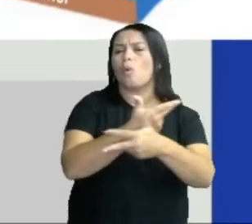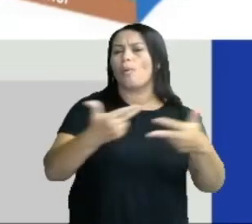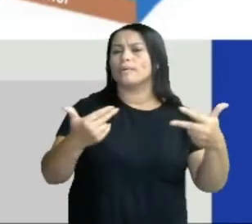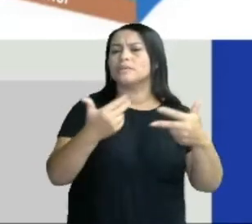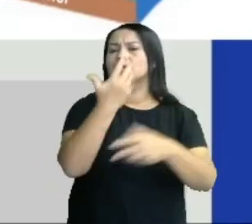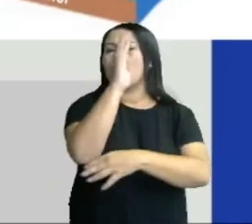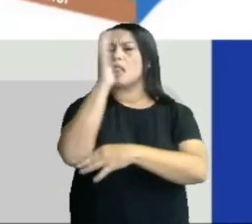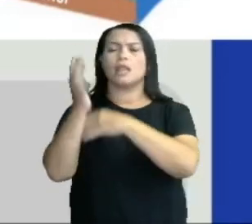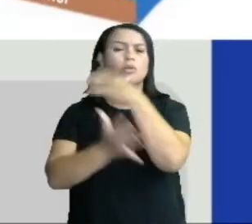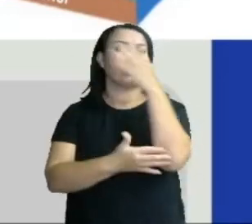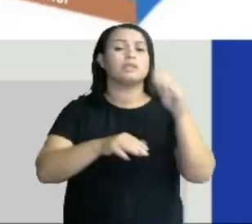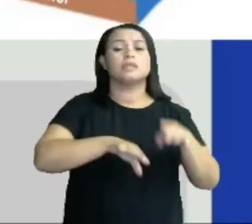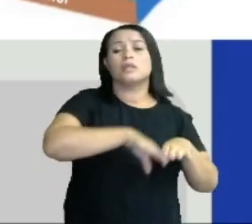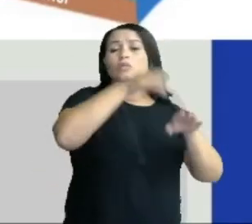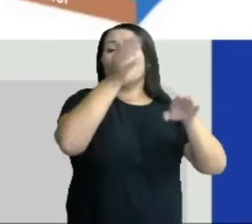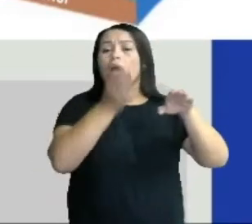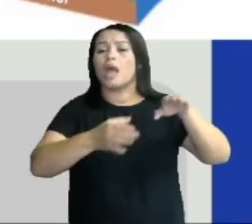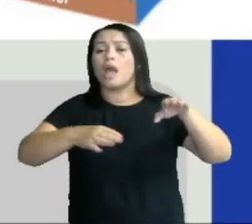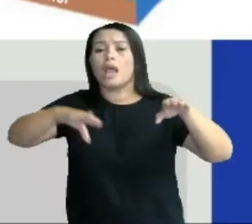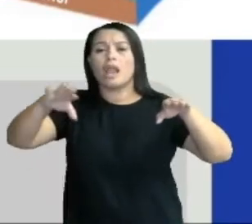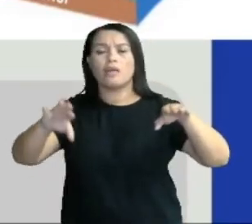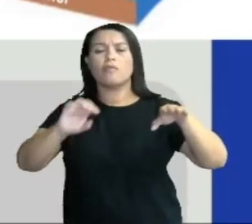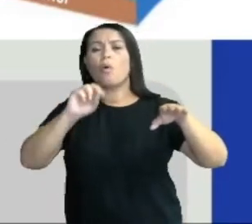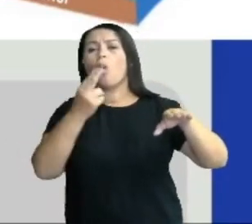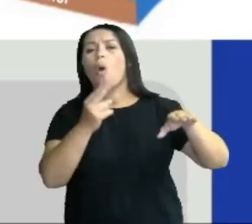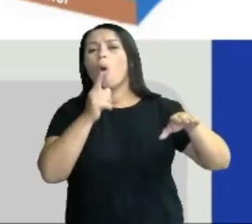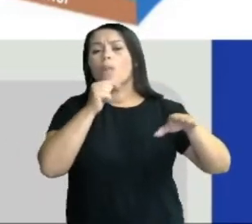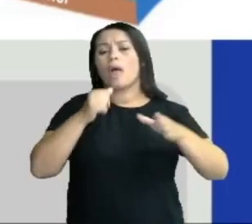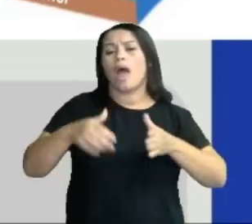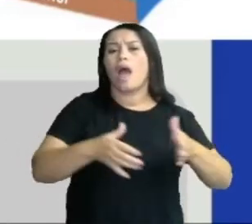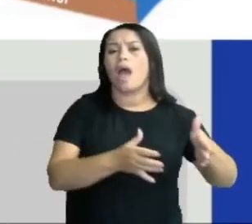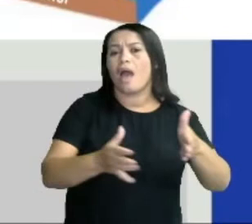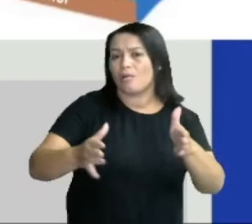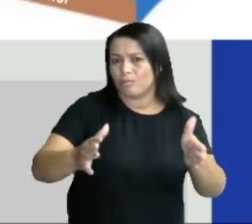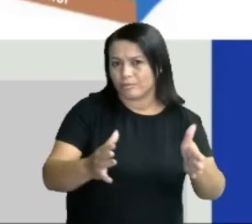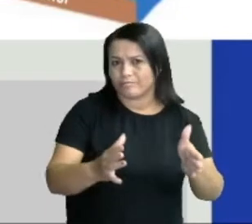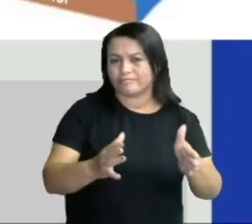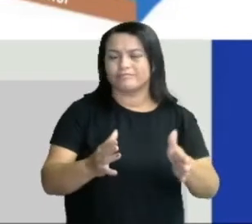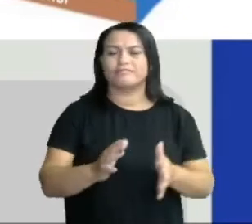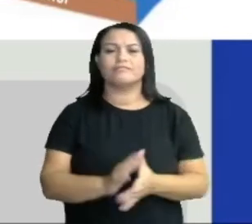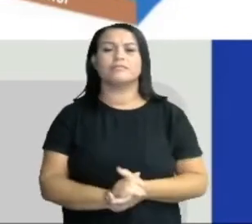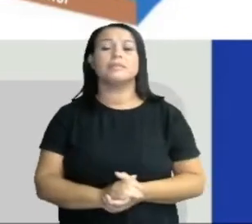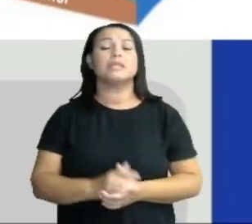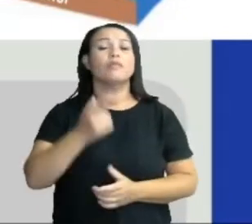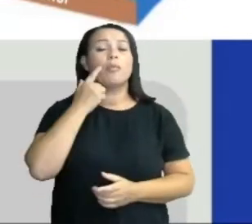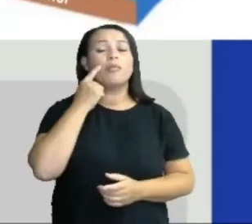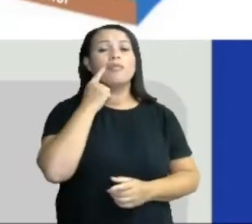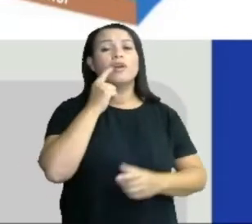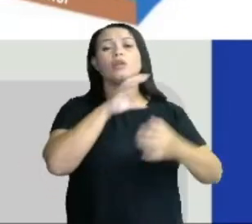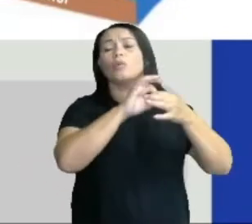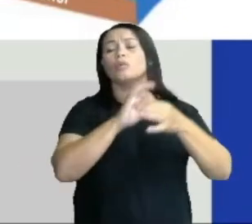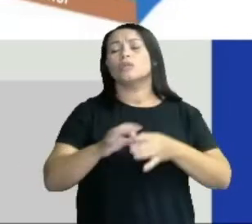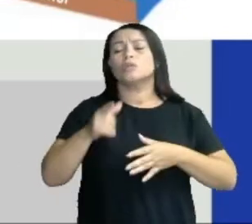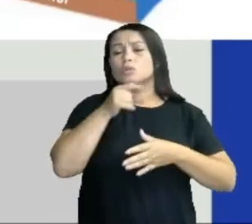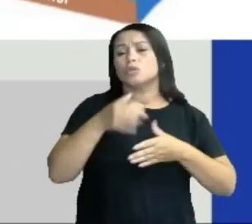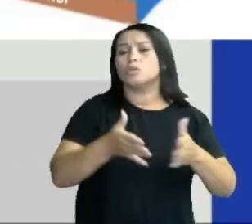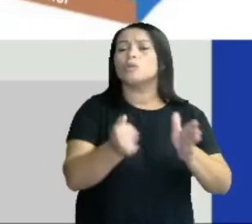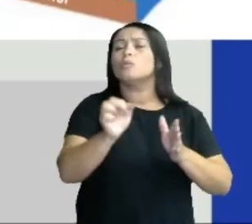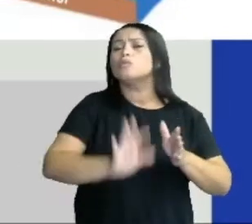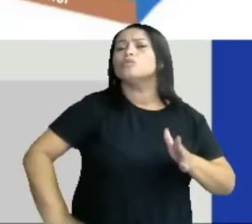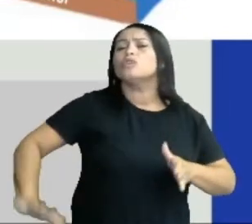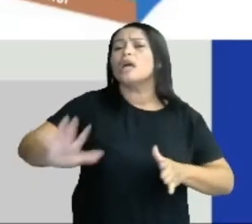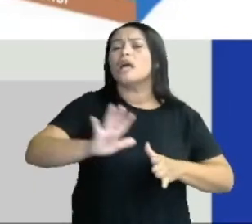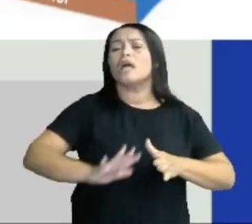seja o relevo ou seja o contexto da hidrografia, ou seja, do contexto dos rios, tá bom? Então, assim, de um modo geral, esse